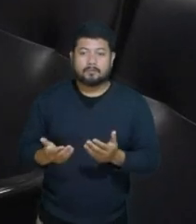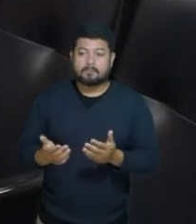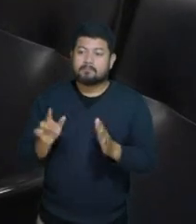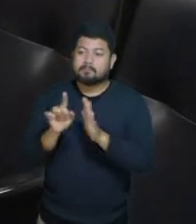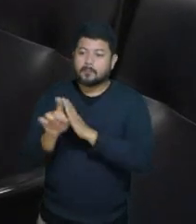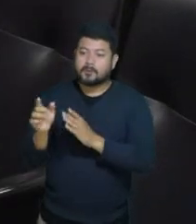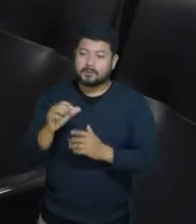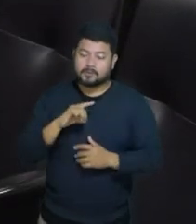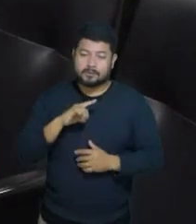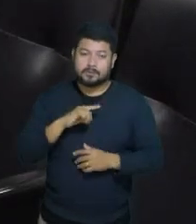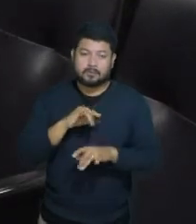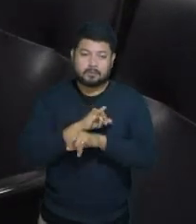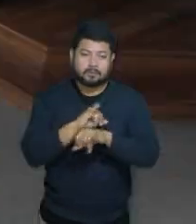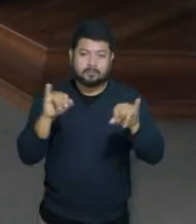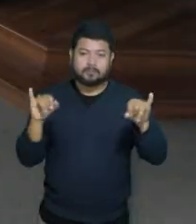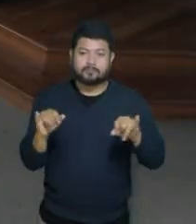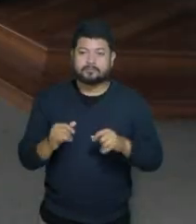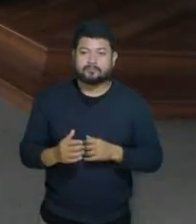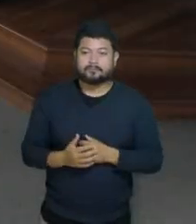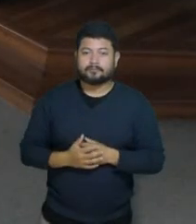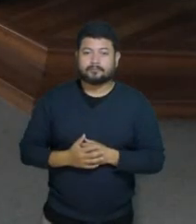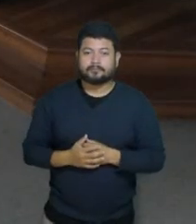a respeito desse assunto. Obrigado.